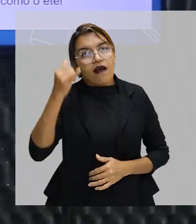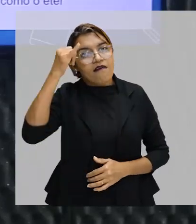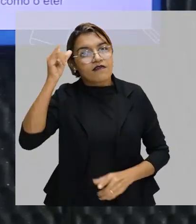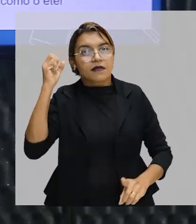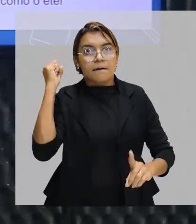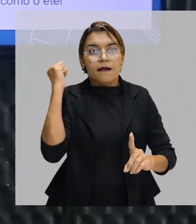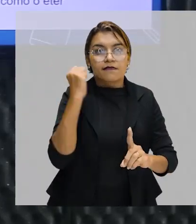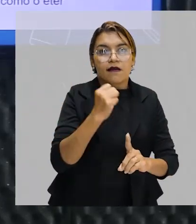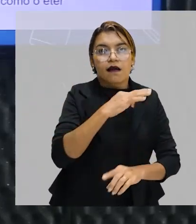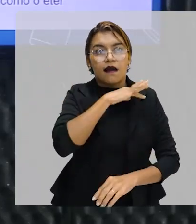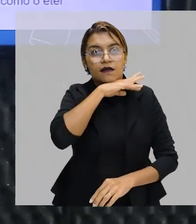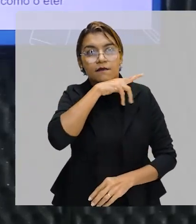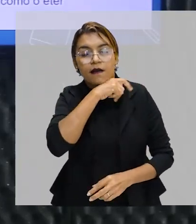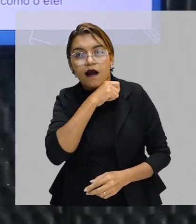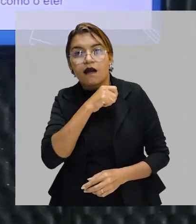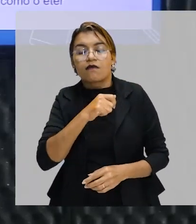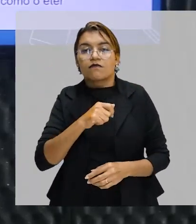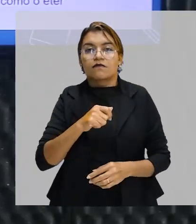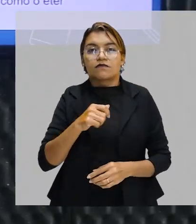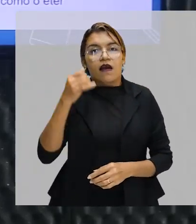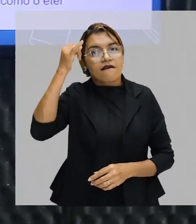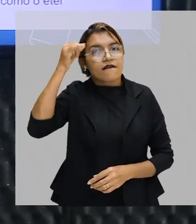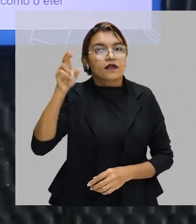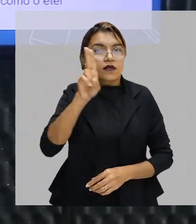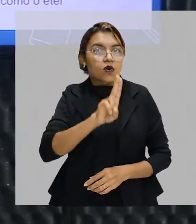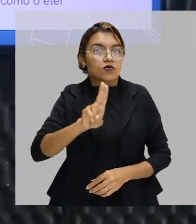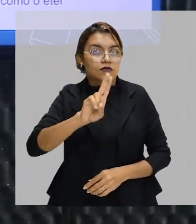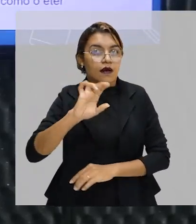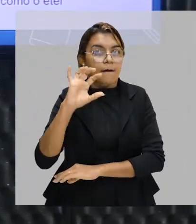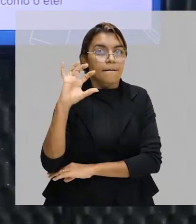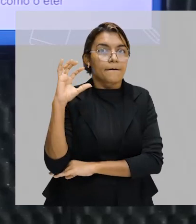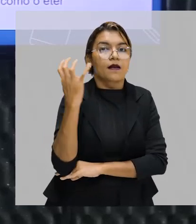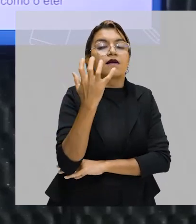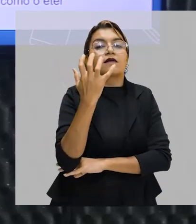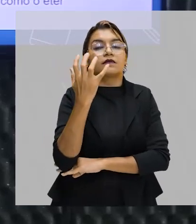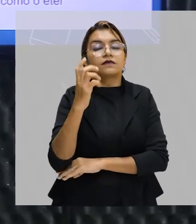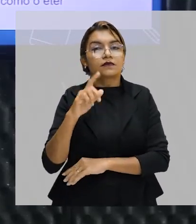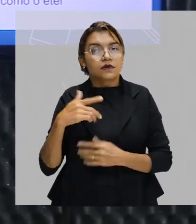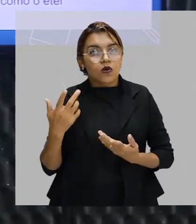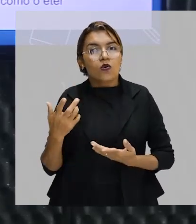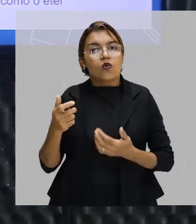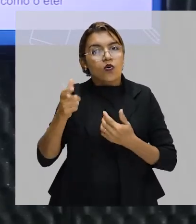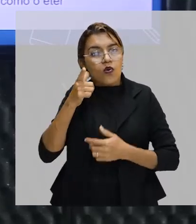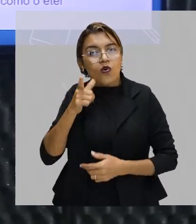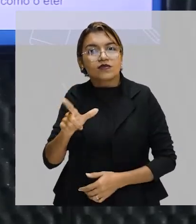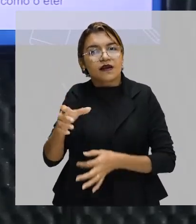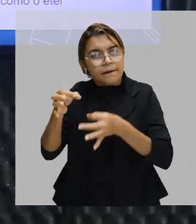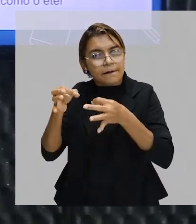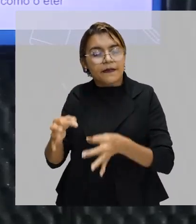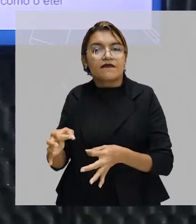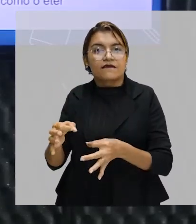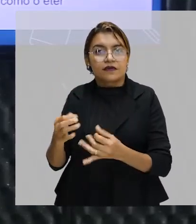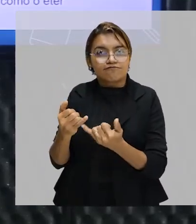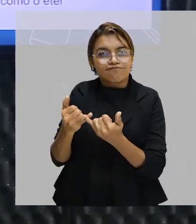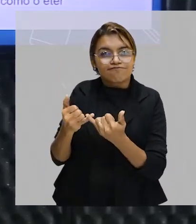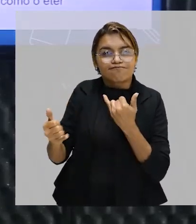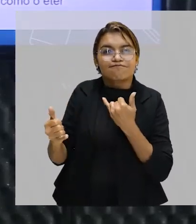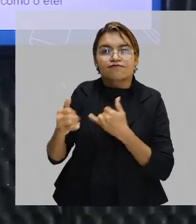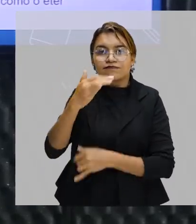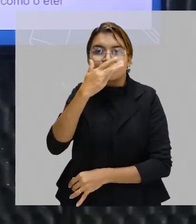as plantas, ok? Então a gente consegue reproduzir de forma perfeita